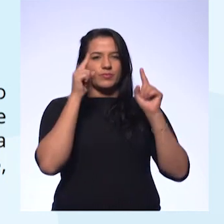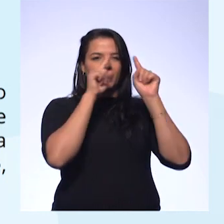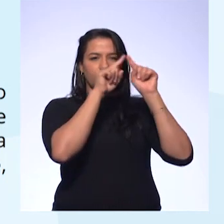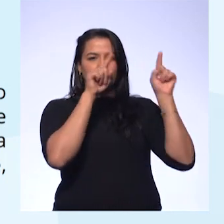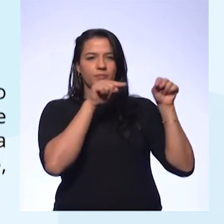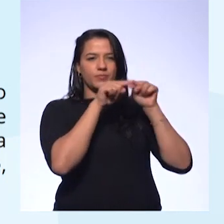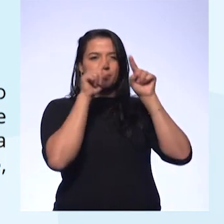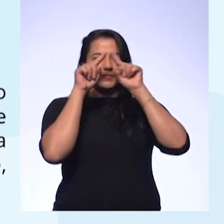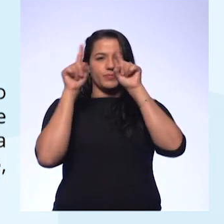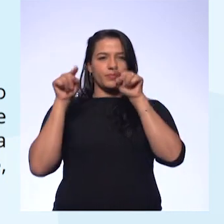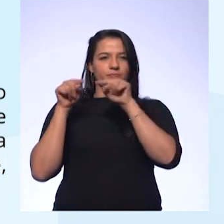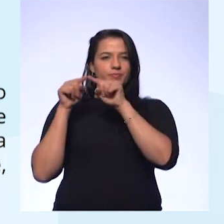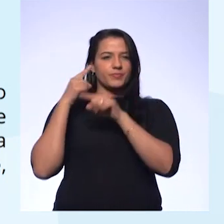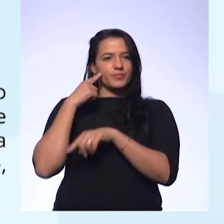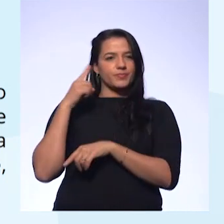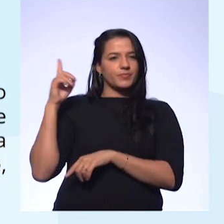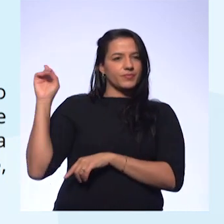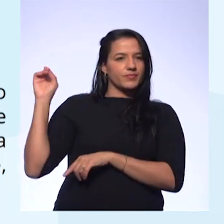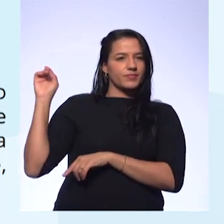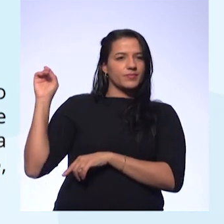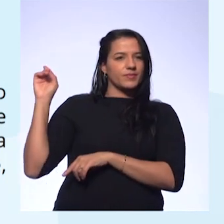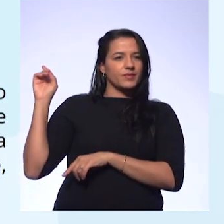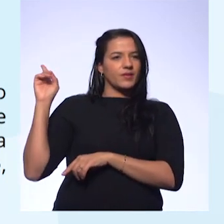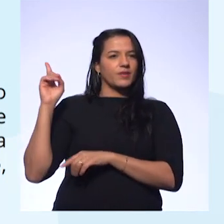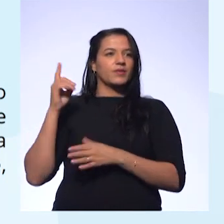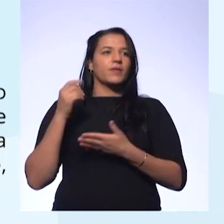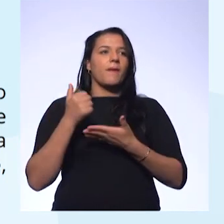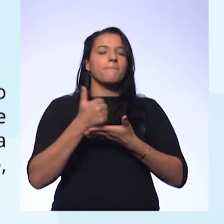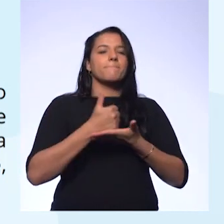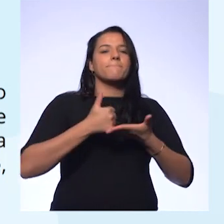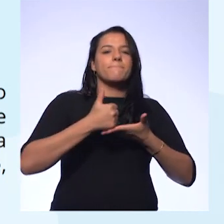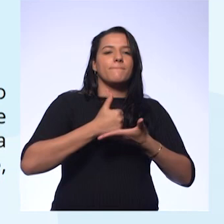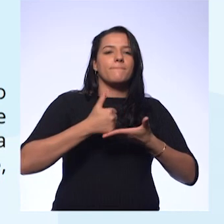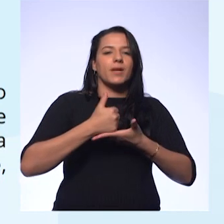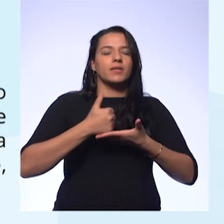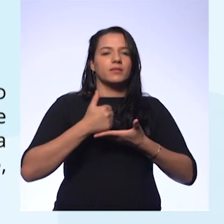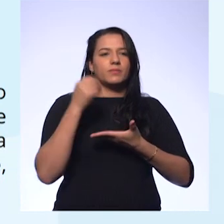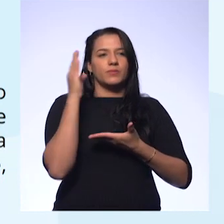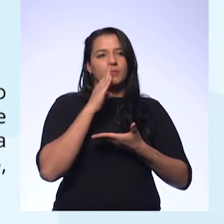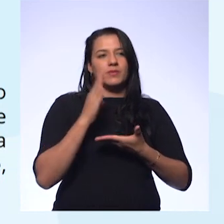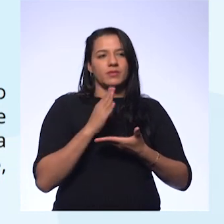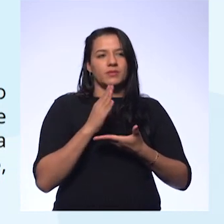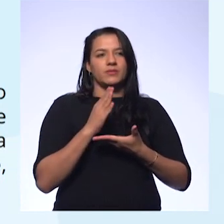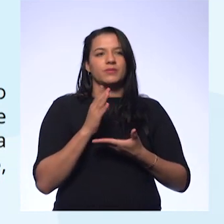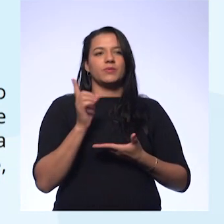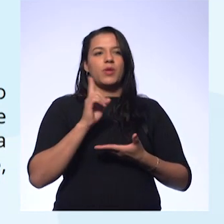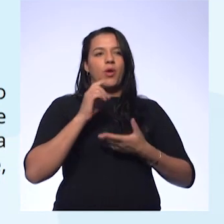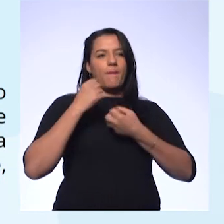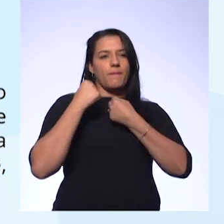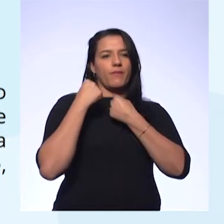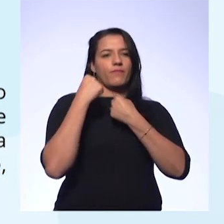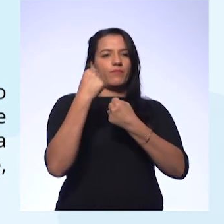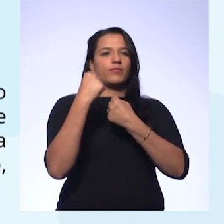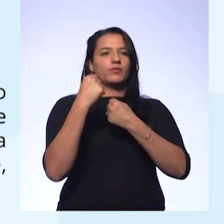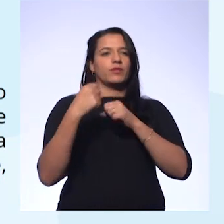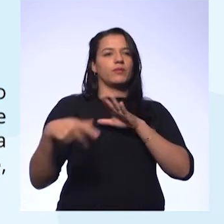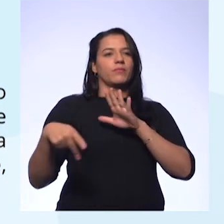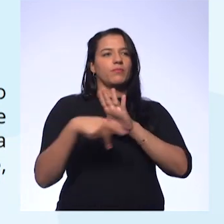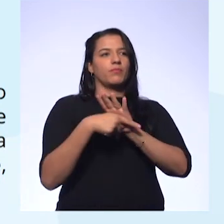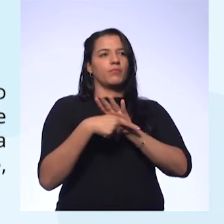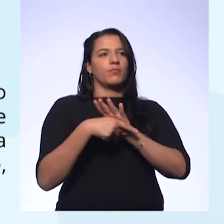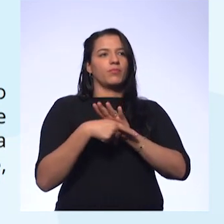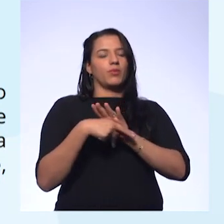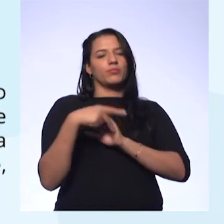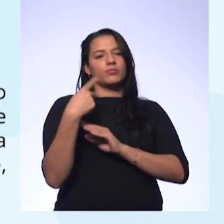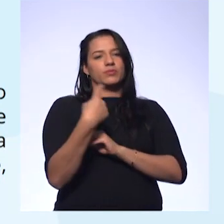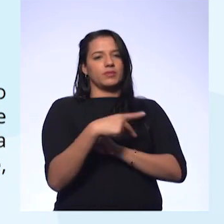foram para estabelecer as bases do novo Brasil que seria construído, e sim fortalecer o próprio poder